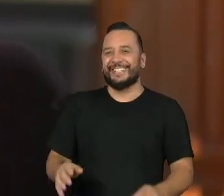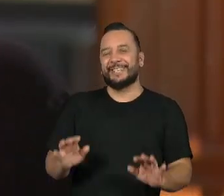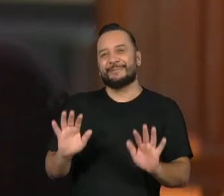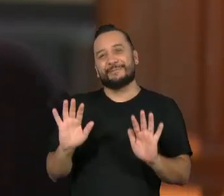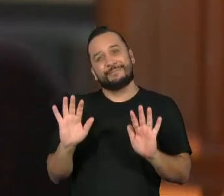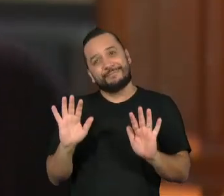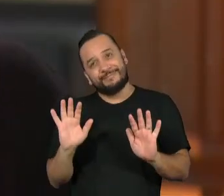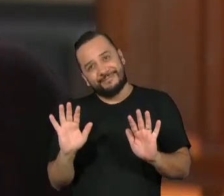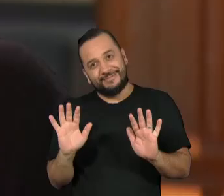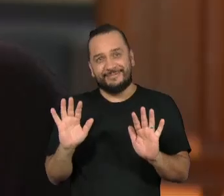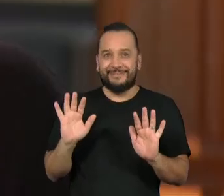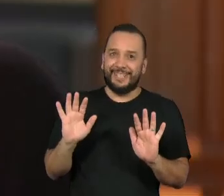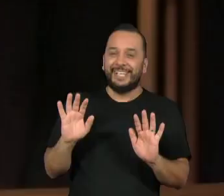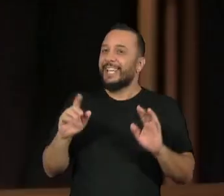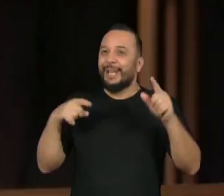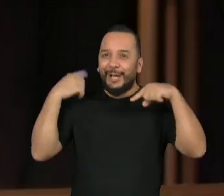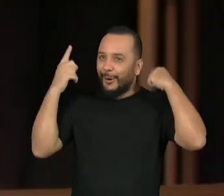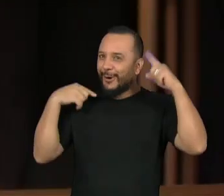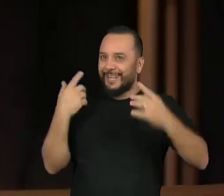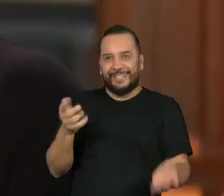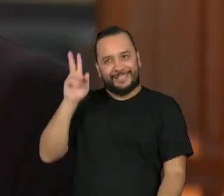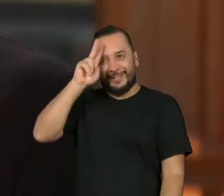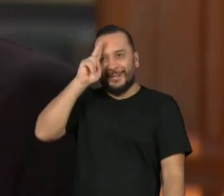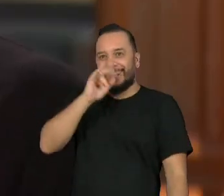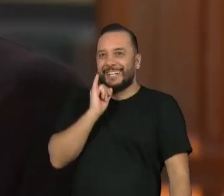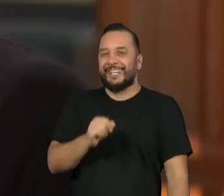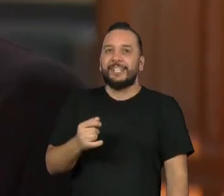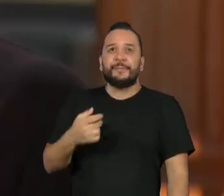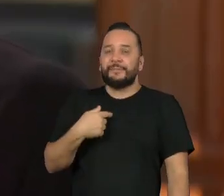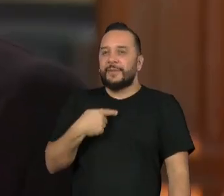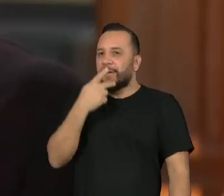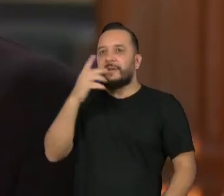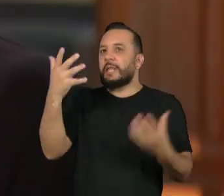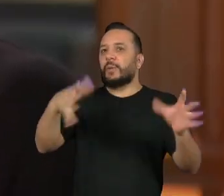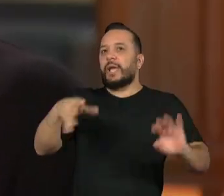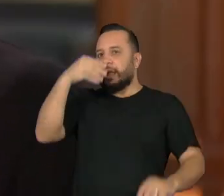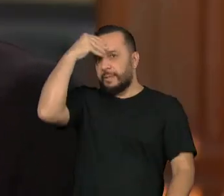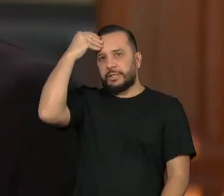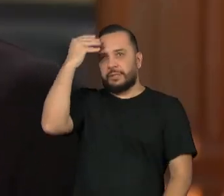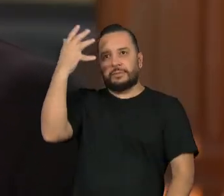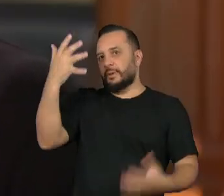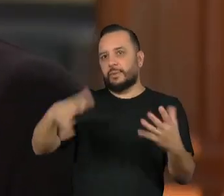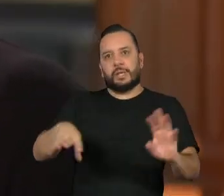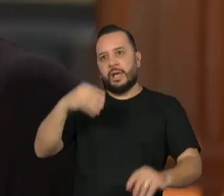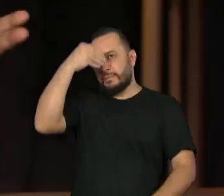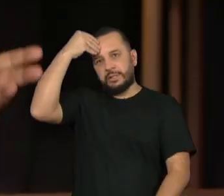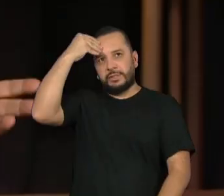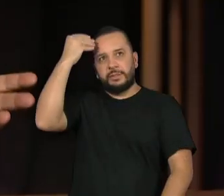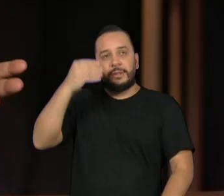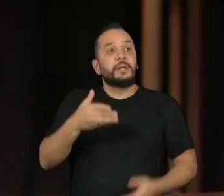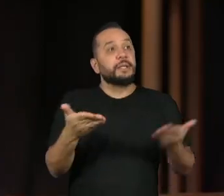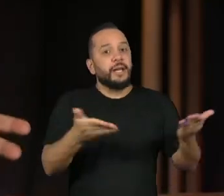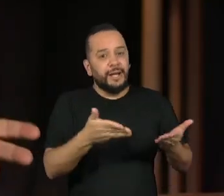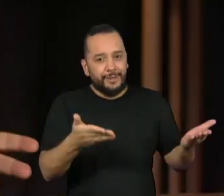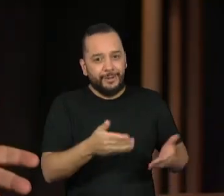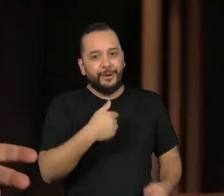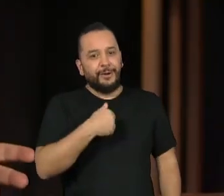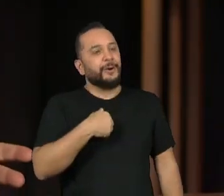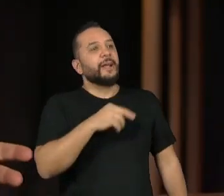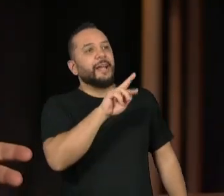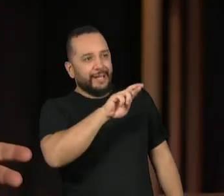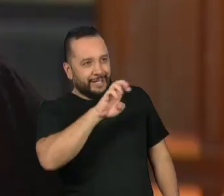mas não é muito louca ver fora e é sozinho que eu falava assim eu não se batizo eu não se e agora o Ed René kivitz